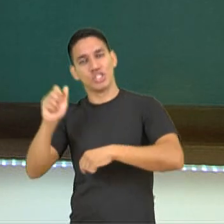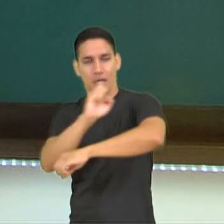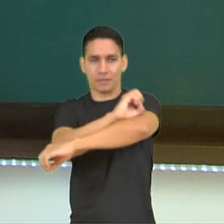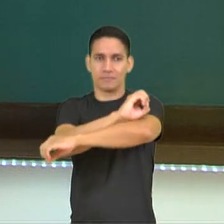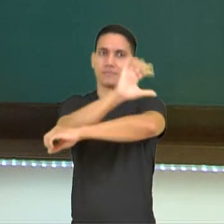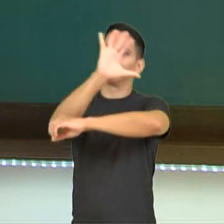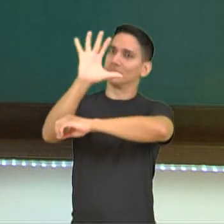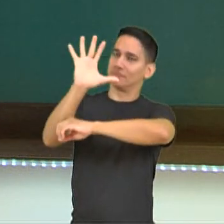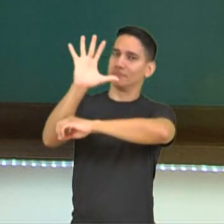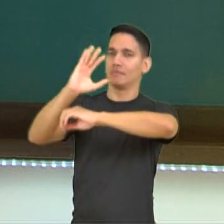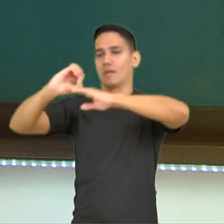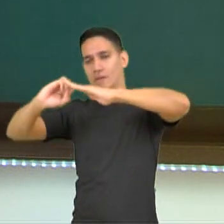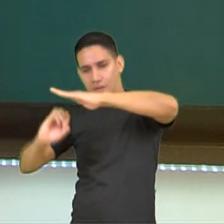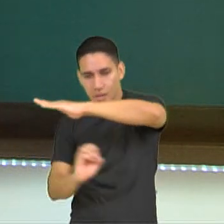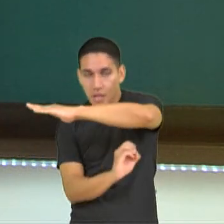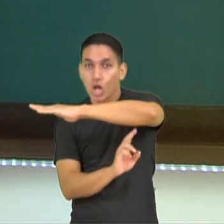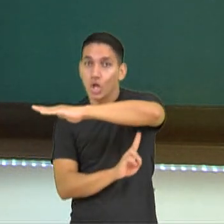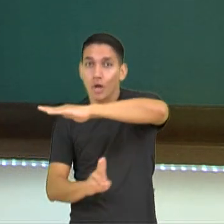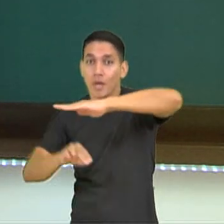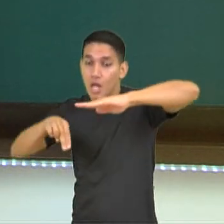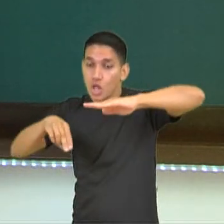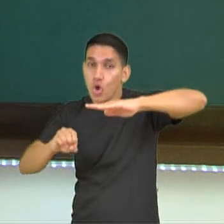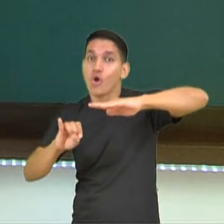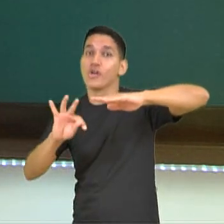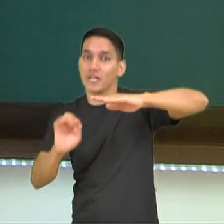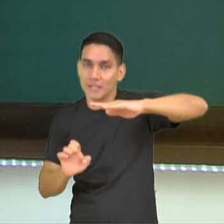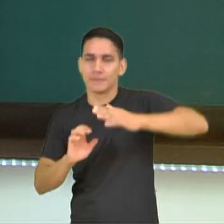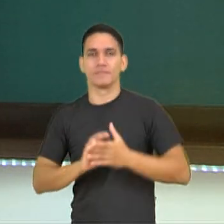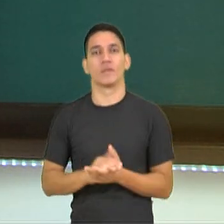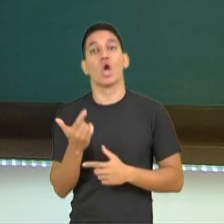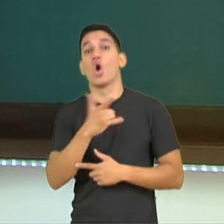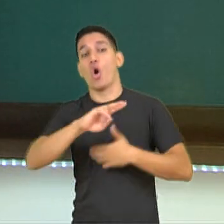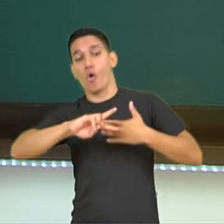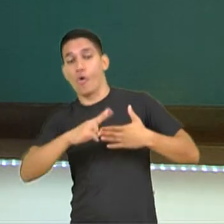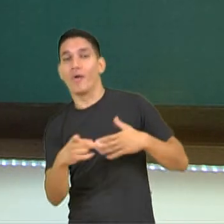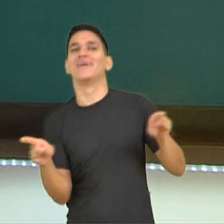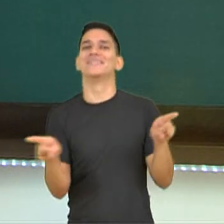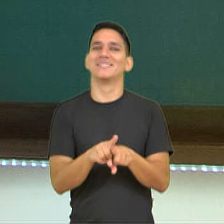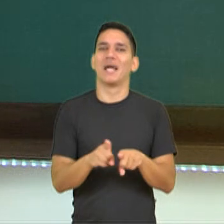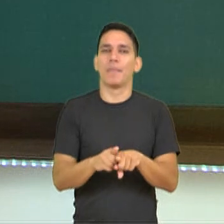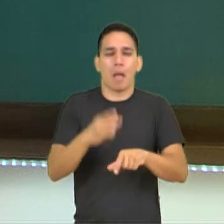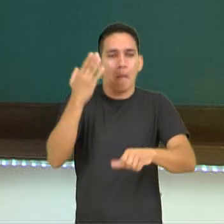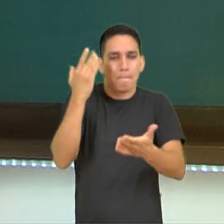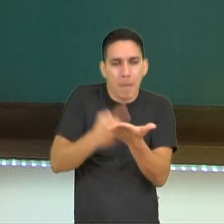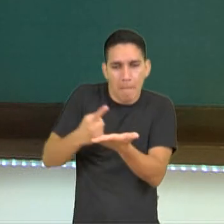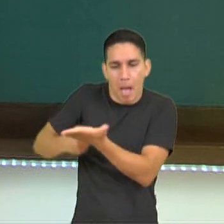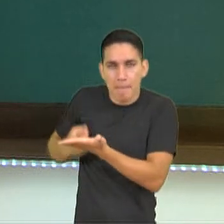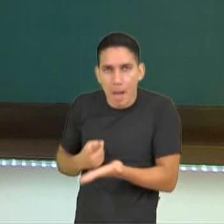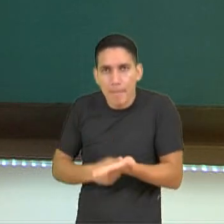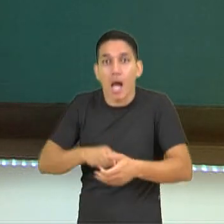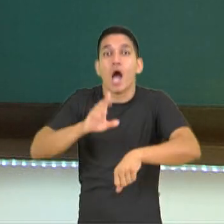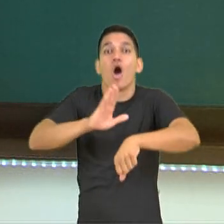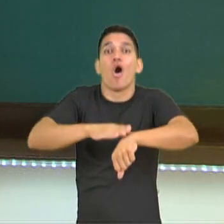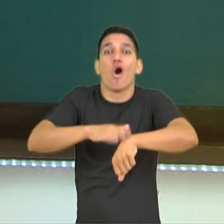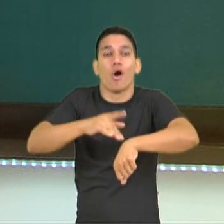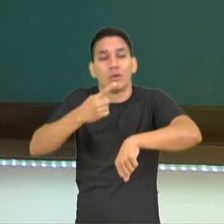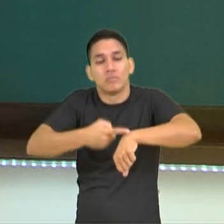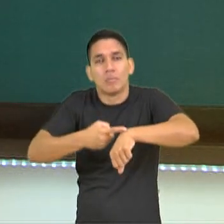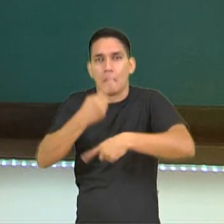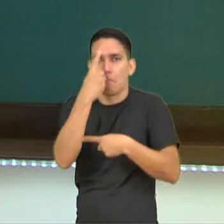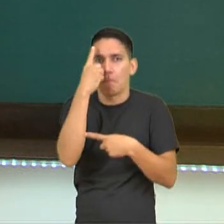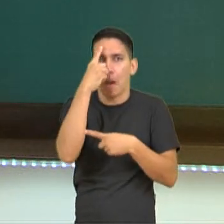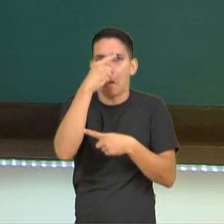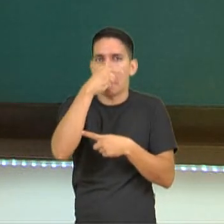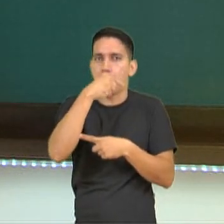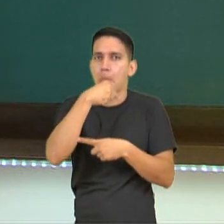noite. Outra consequência é a distribuição das horas no mundo. Então, o ser humano organizou